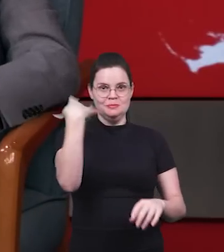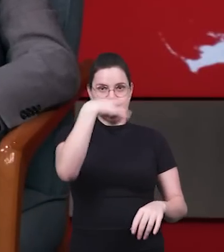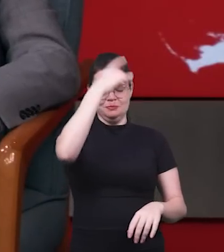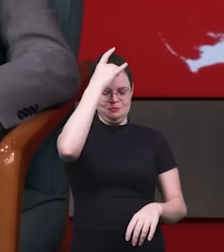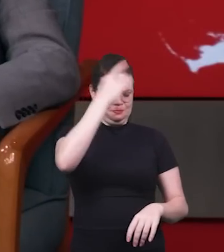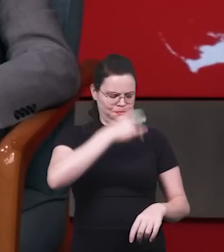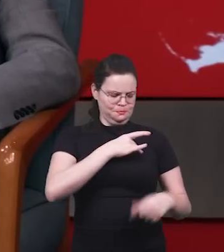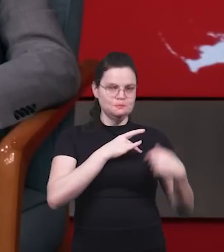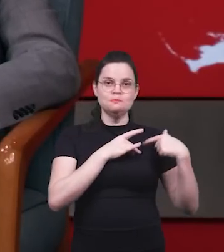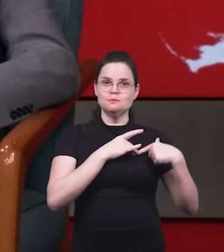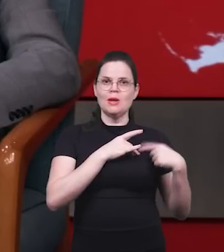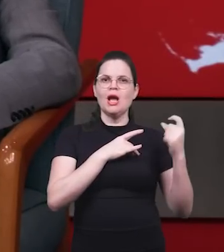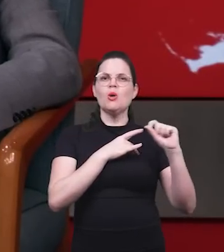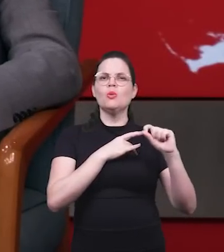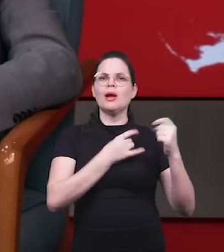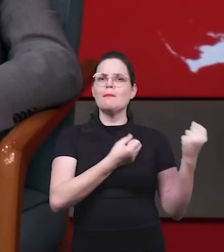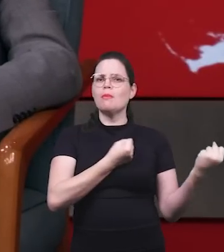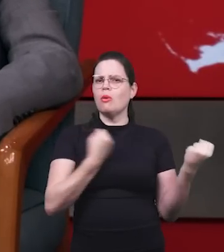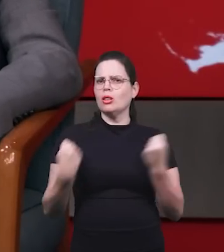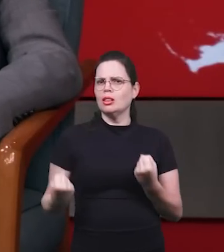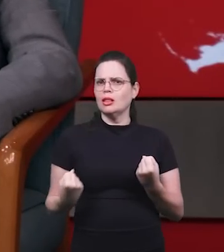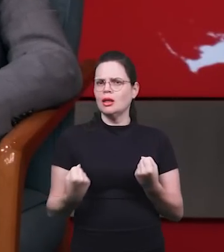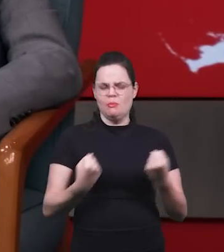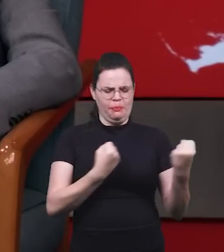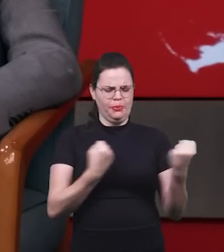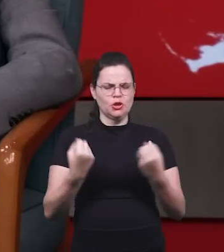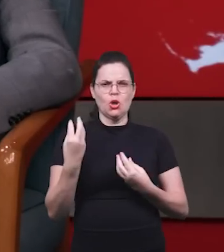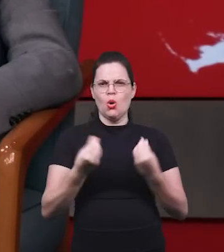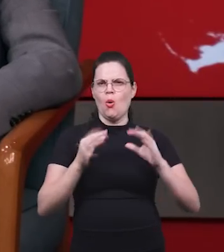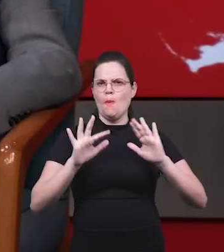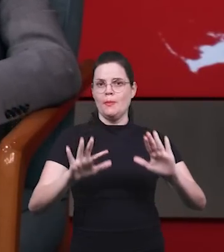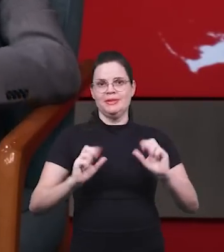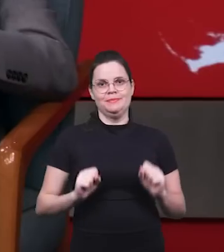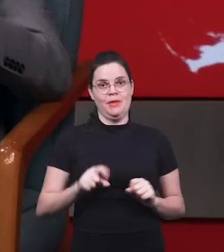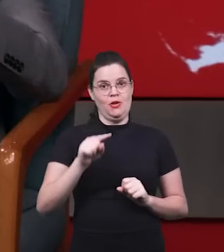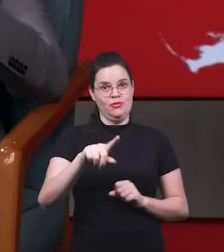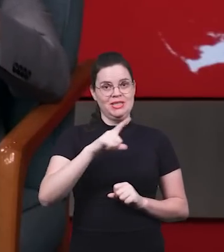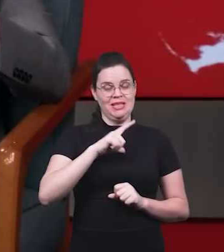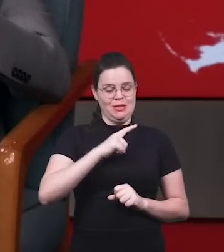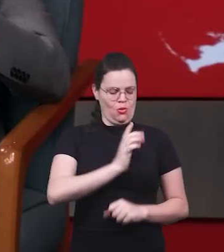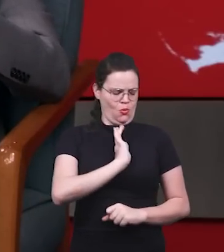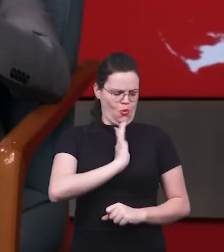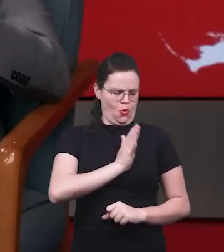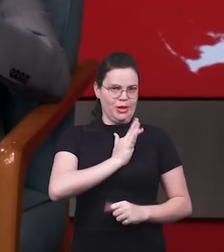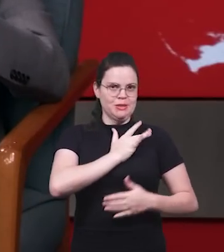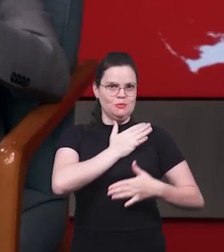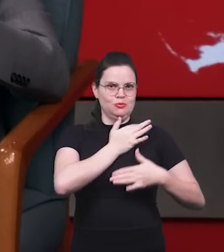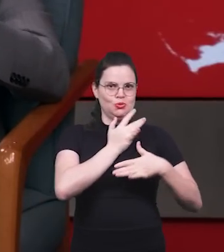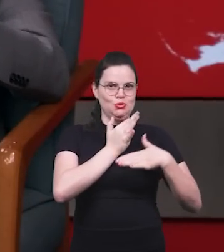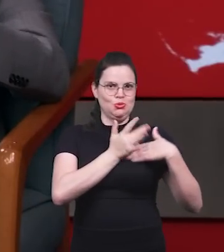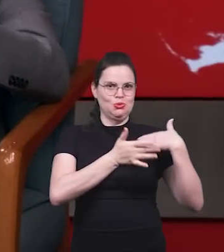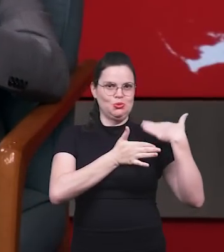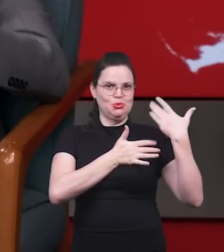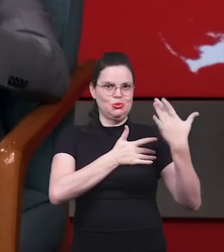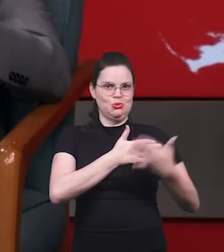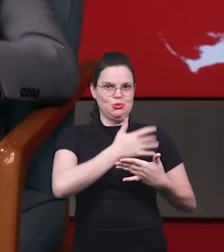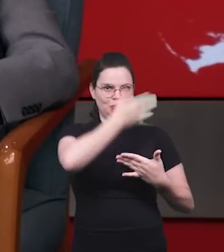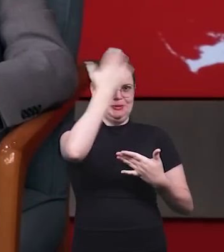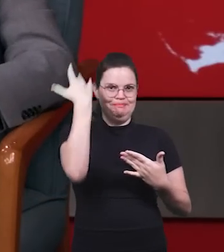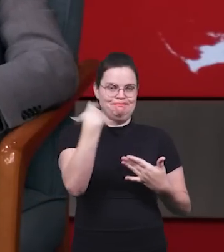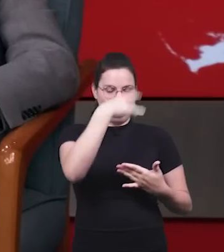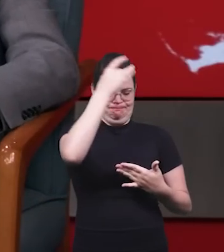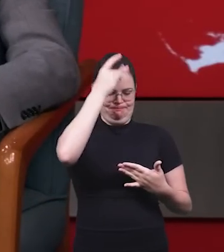óleo. Por quê? Porque quando você tem a candeia